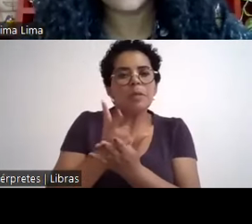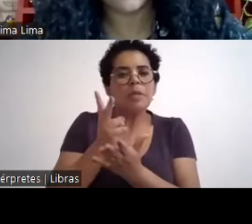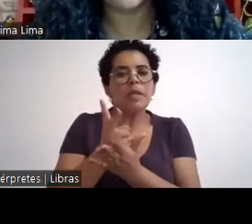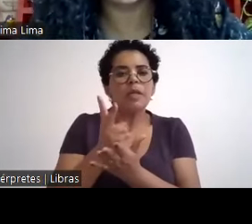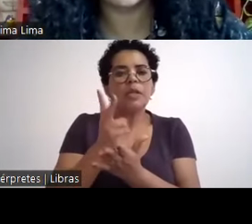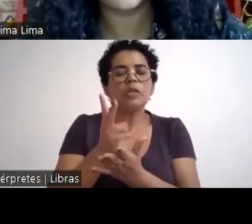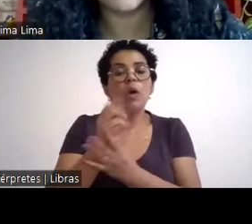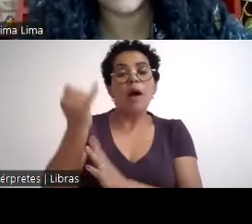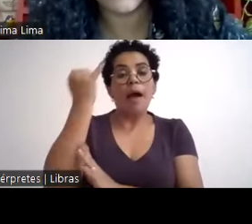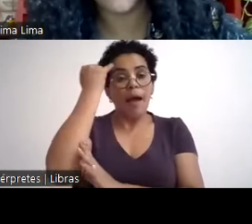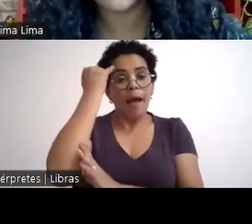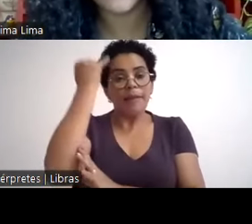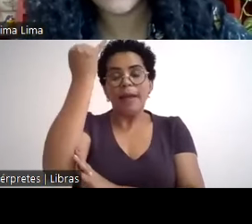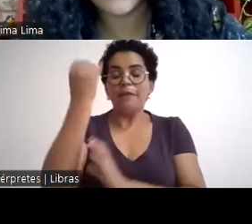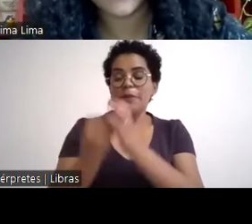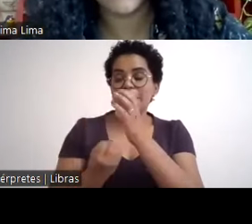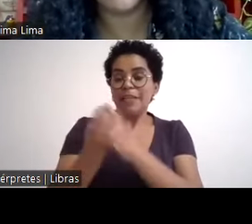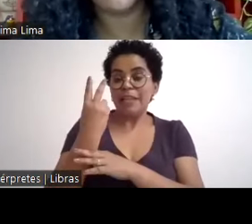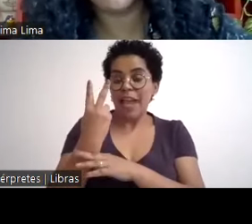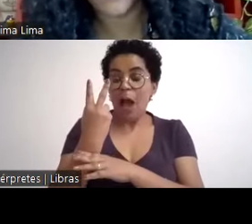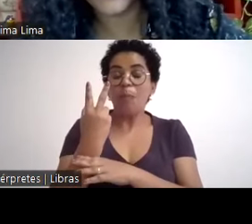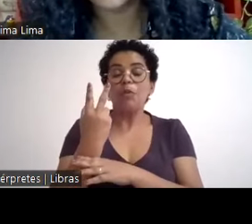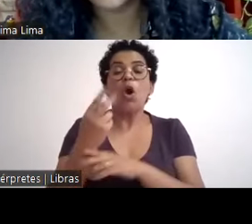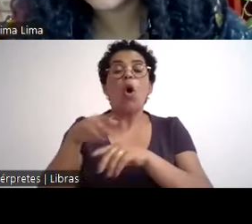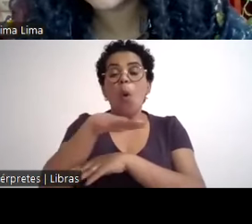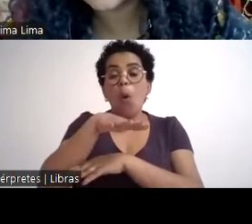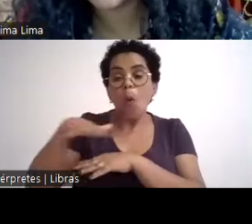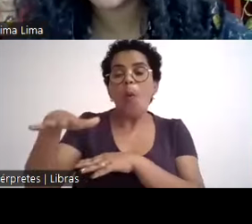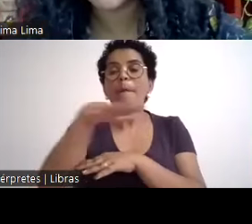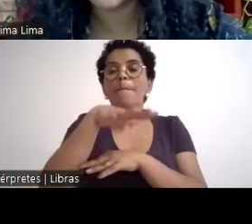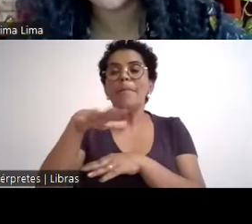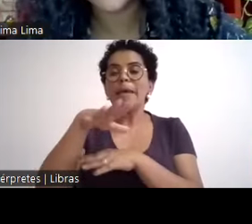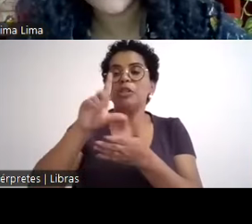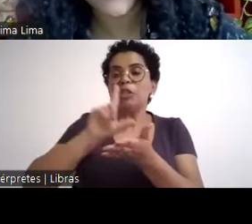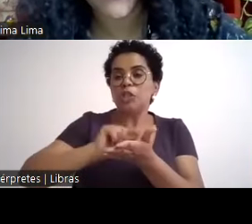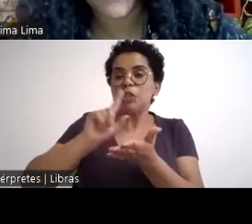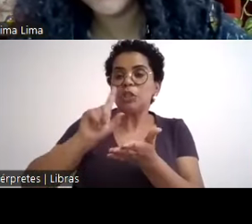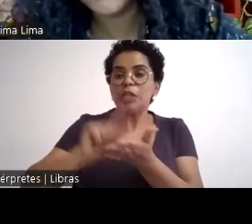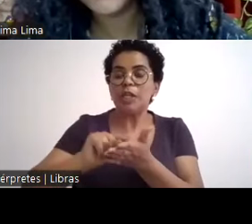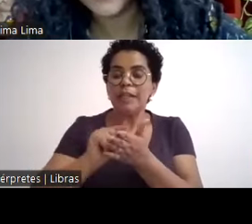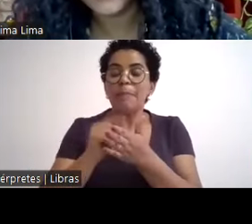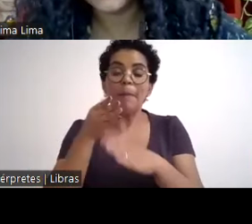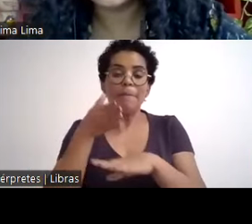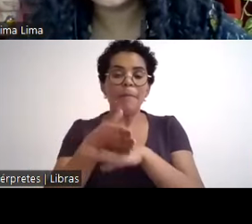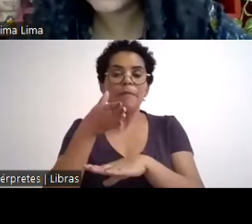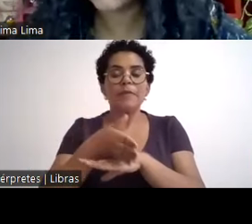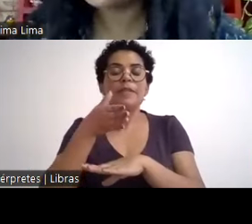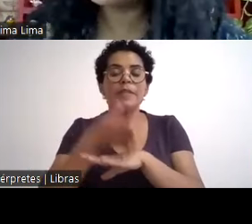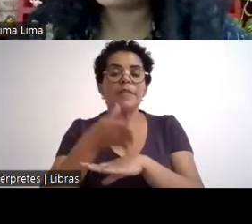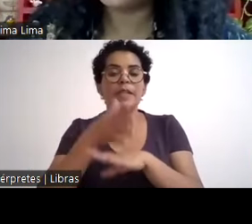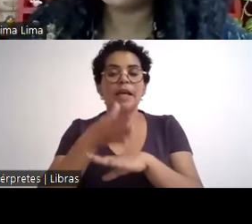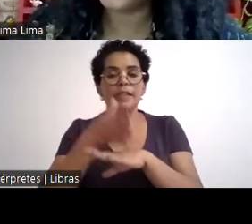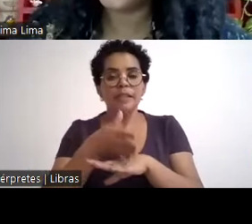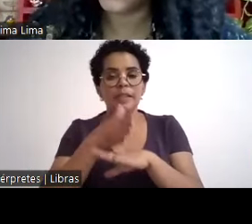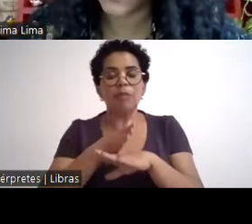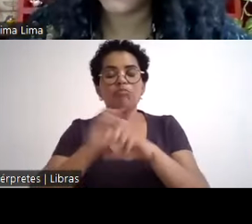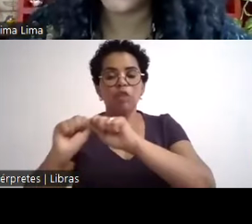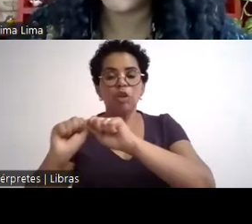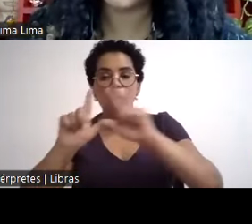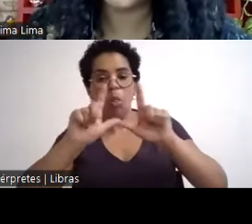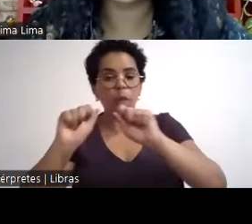foi criar um ambiente digital e imersivo para uma visitação em primeira pessoa dessa exposição,